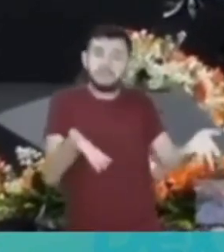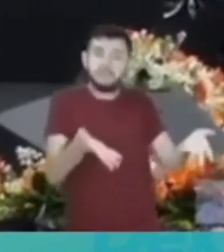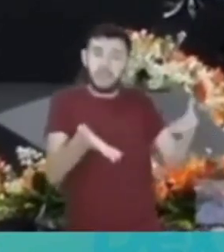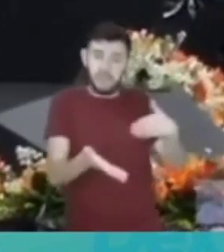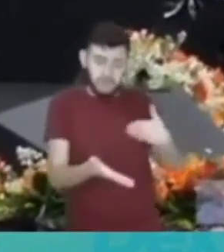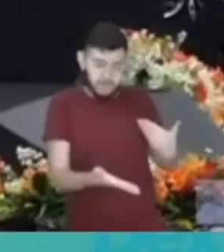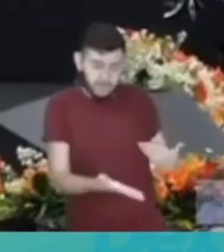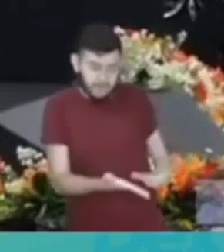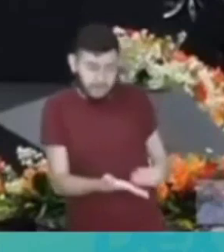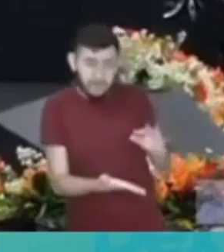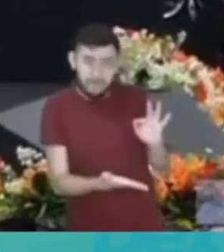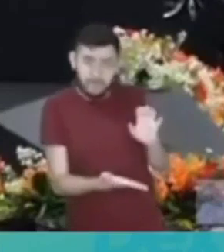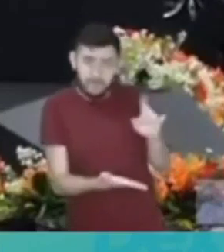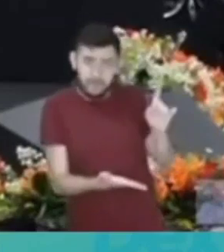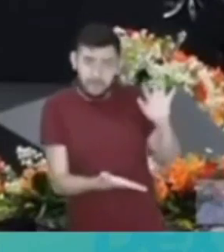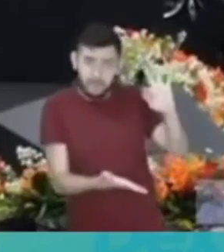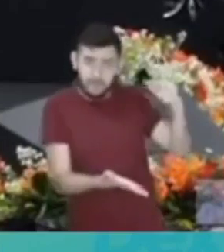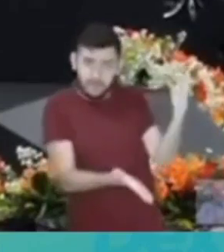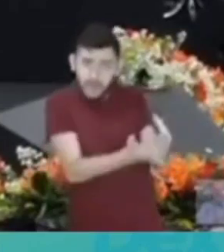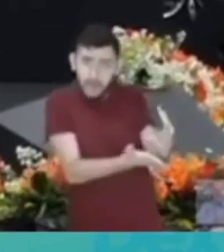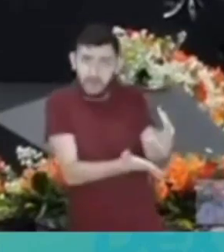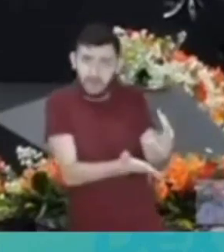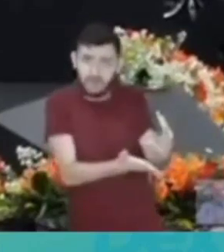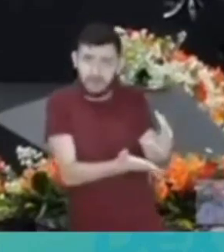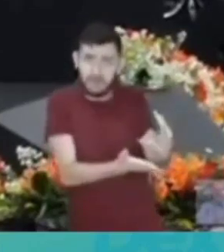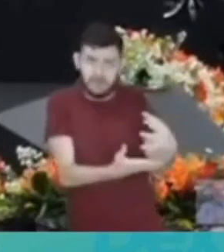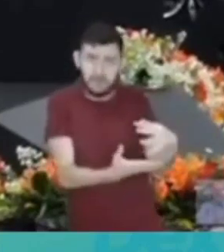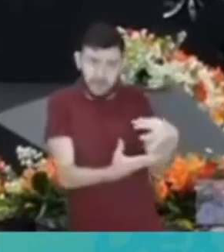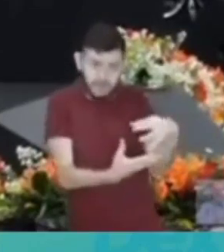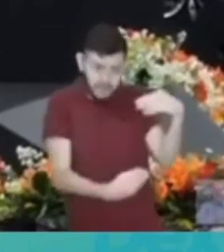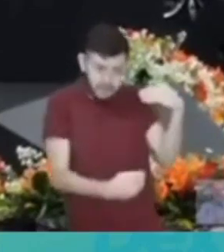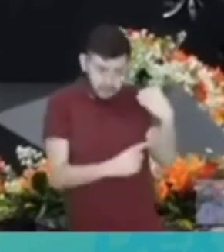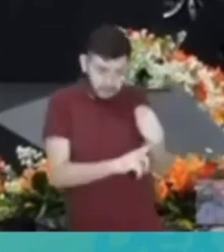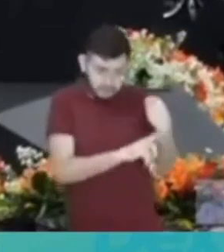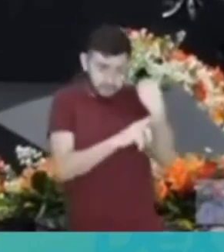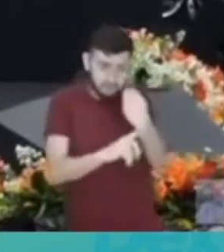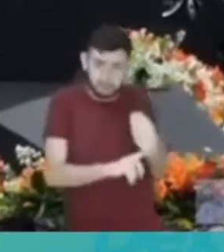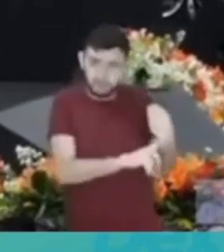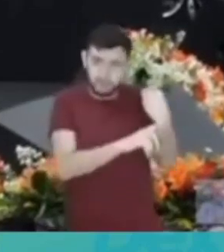quando deveria estar lendo a Bíblia decentemente e não inventando coisas.